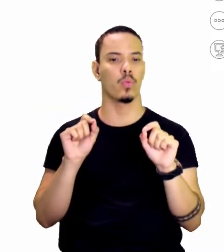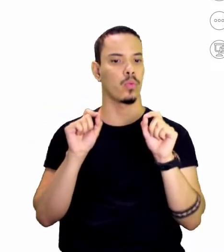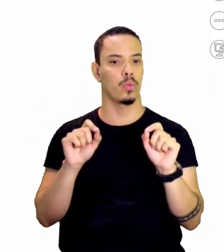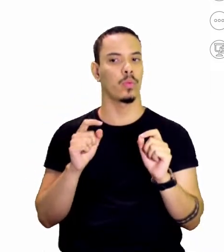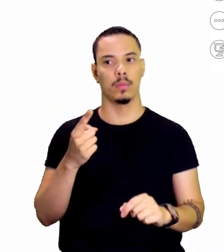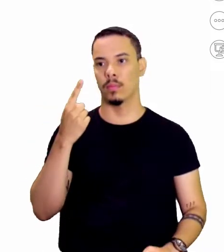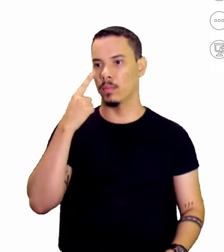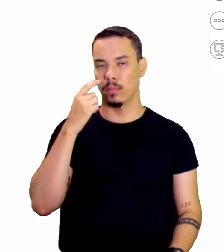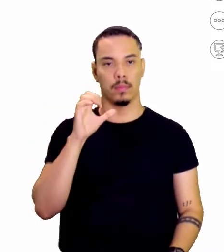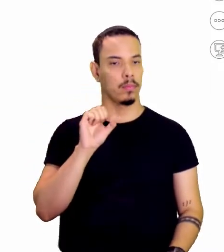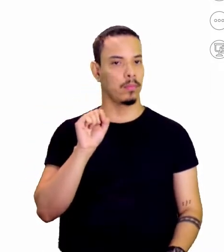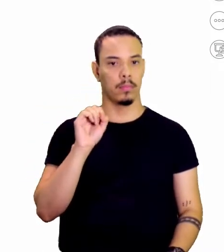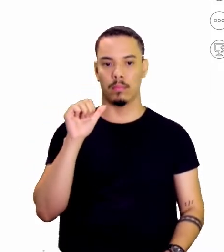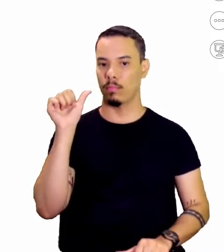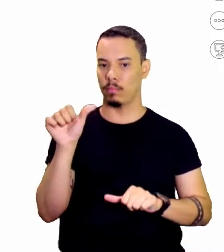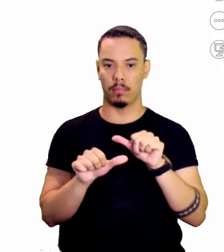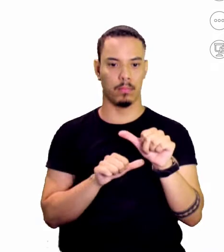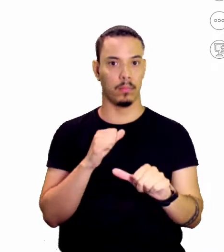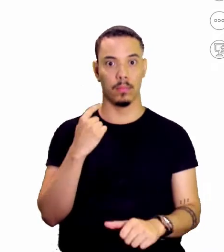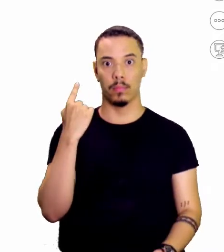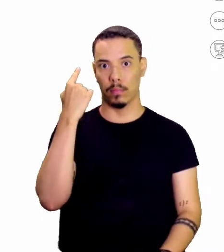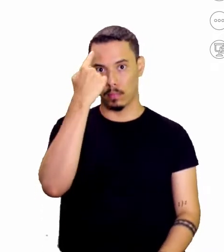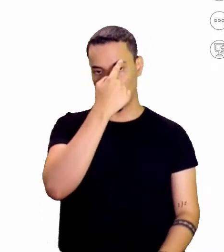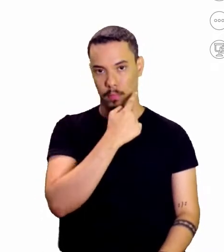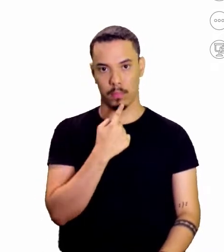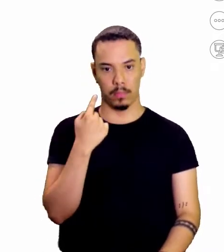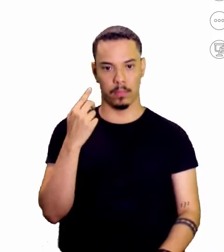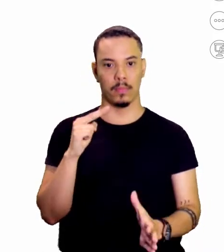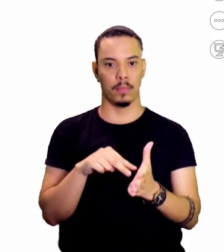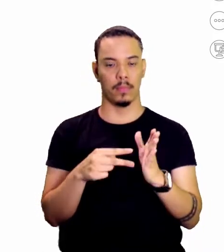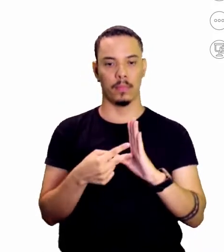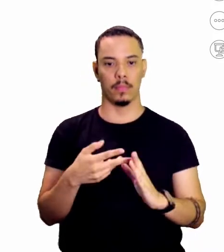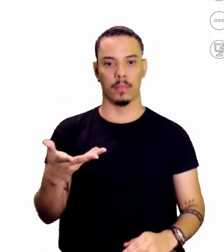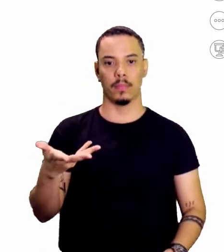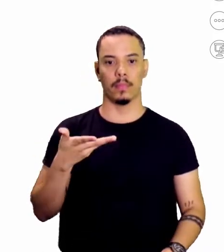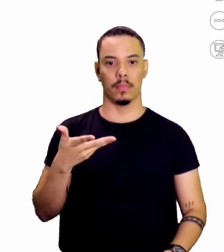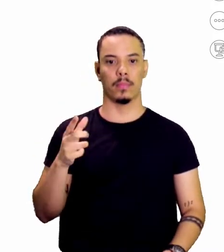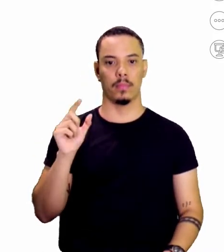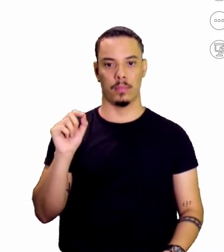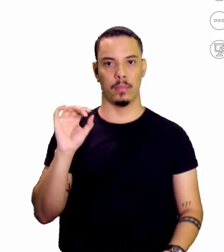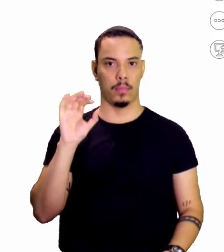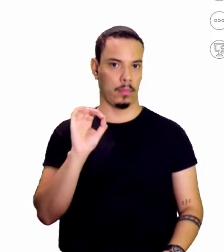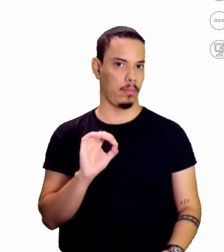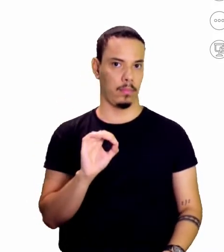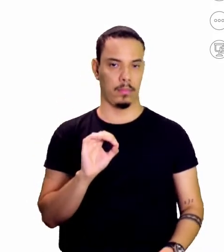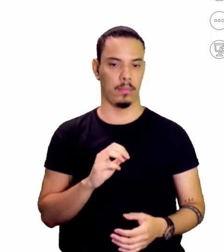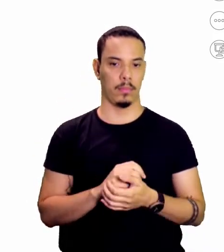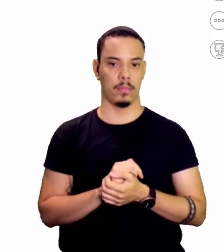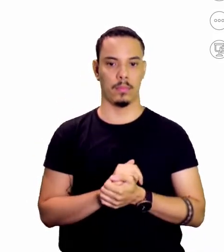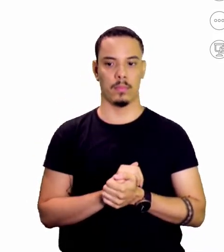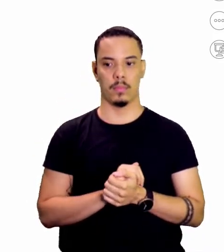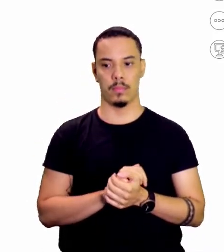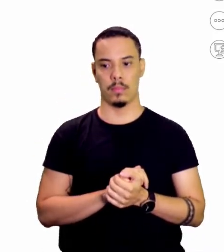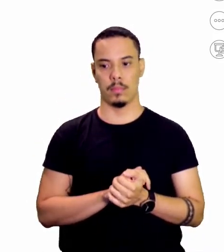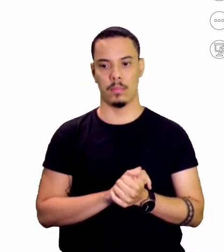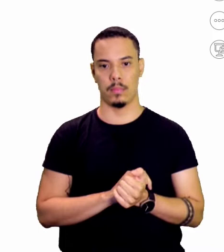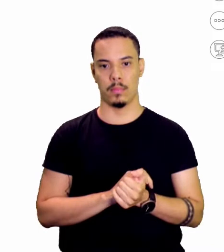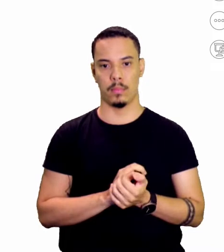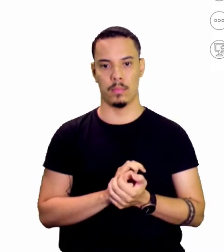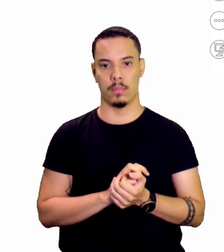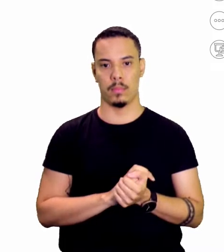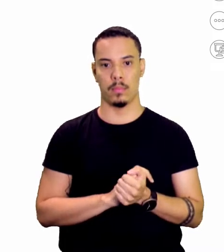80 não muda durante uma hora significa que a velocidade aqui é o que 100 tá pessoal Olha só